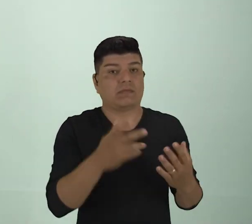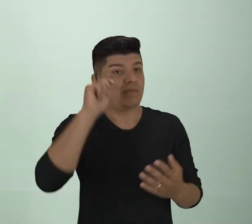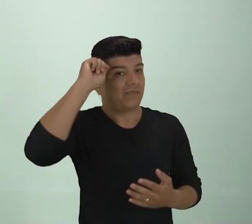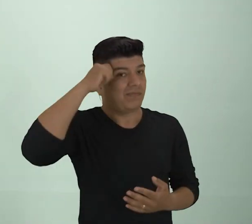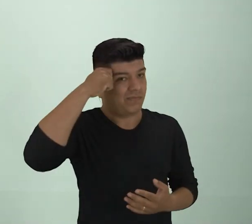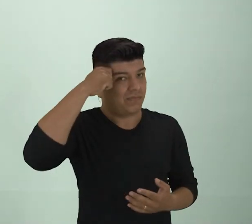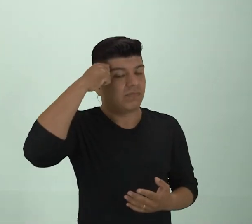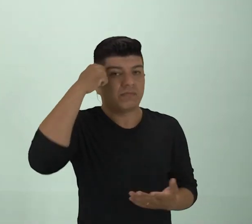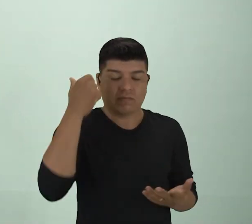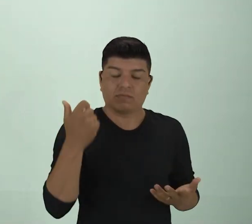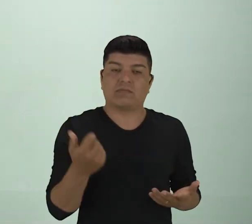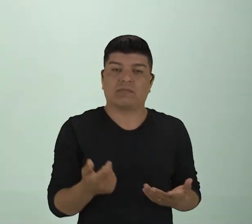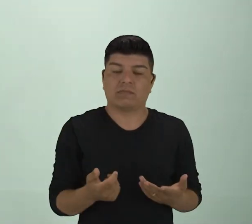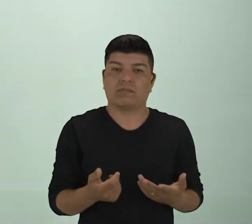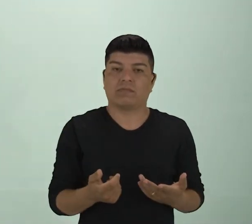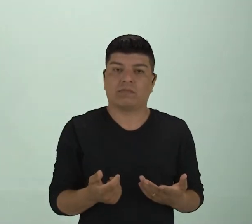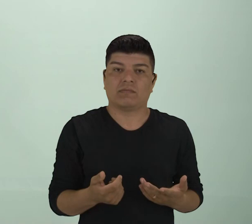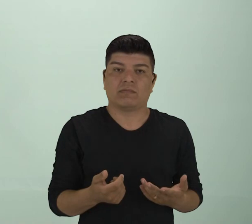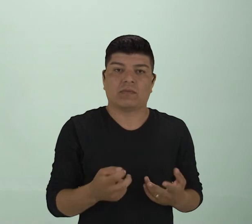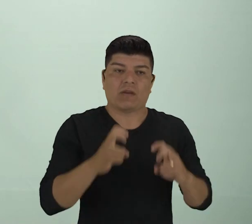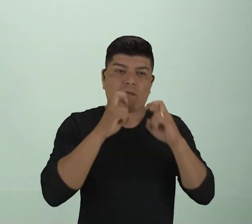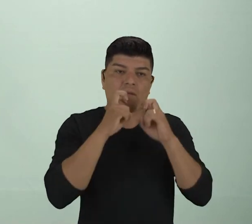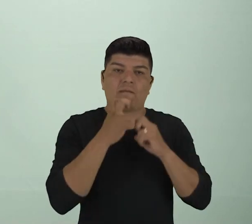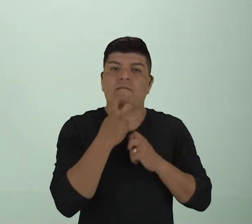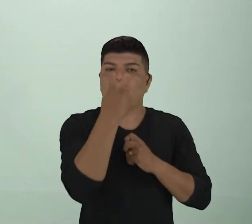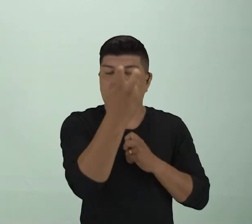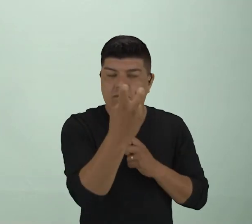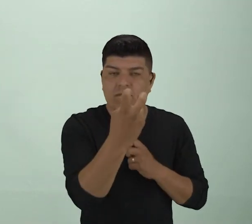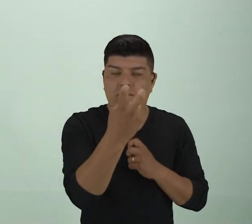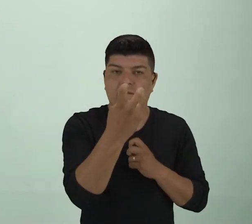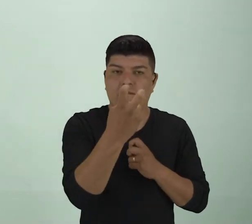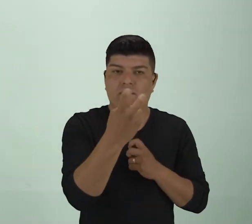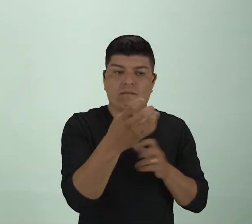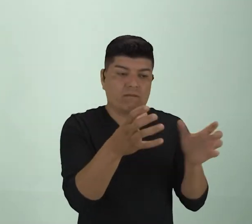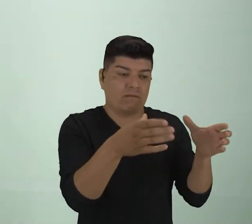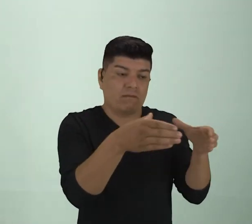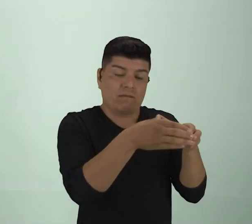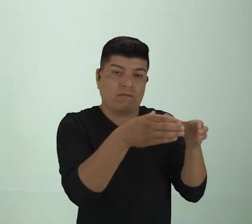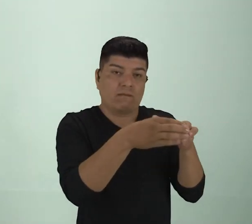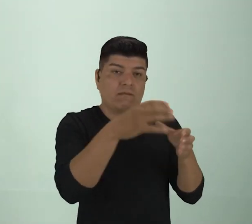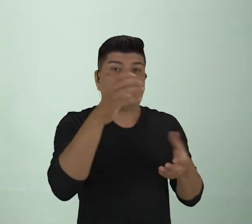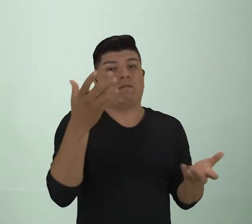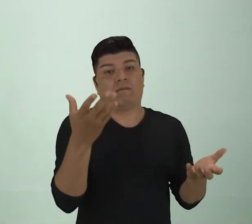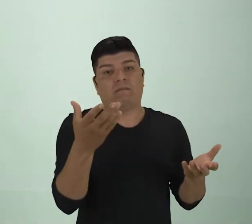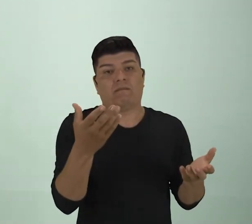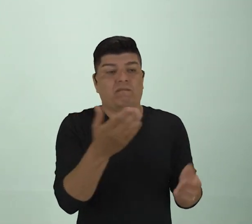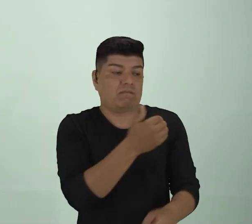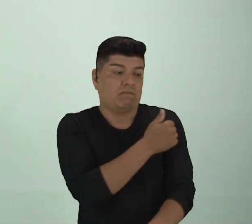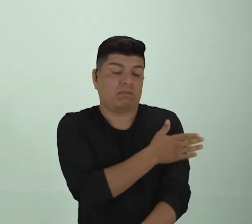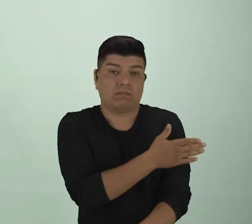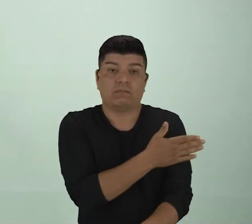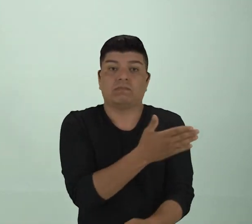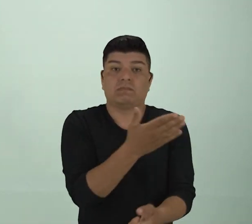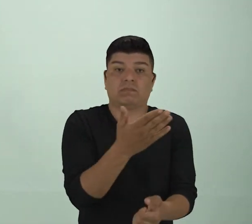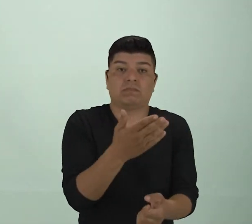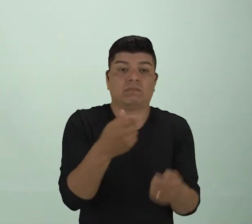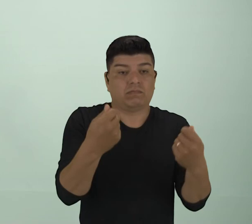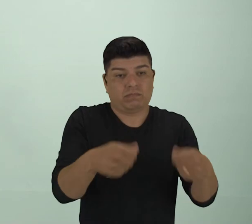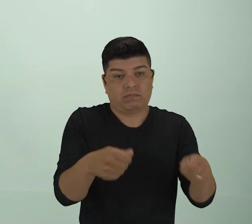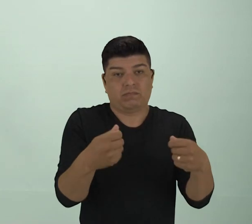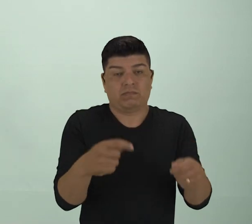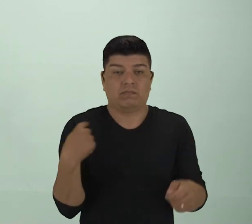negros, vamos colocar voz a essa classe tão desfavorecida que merece o nosso